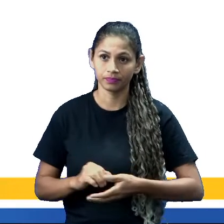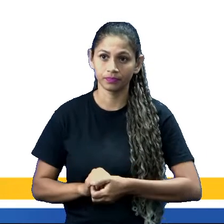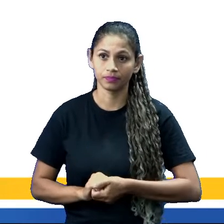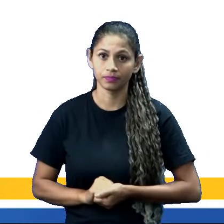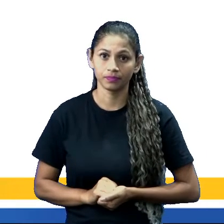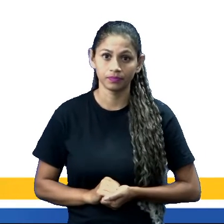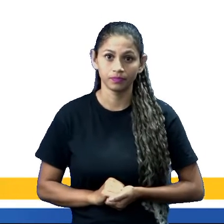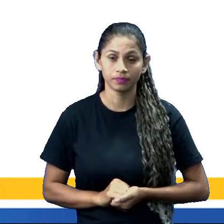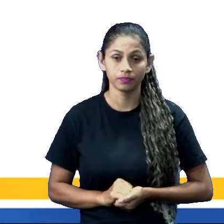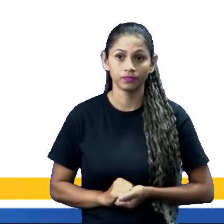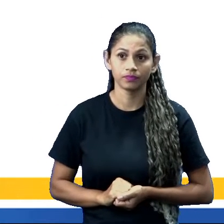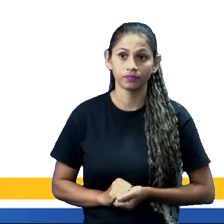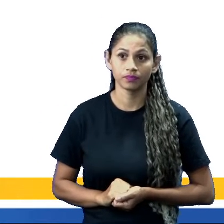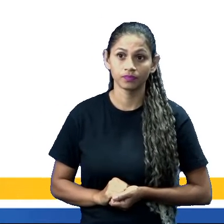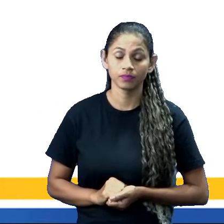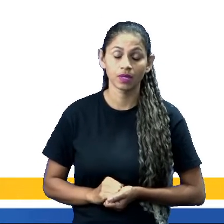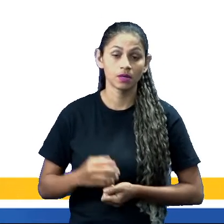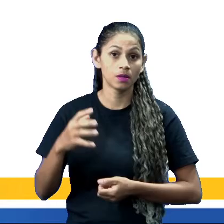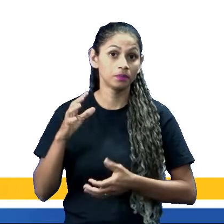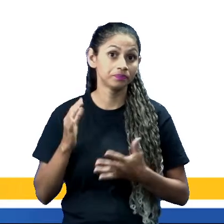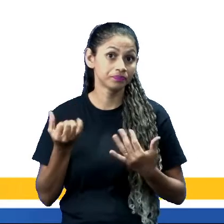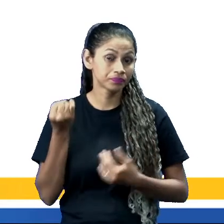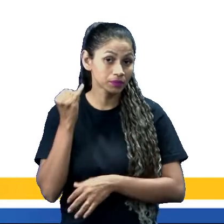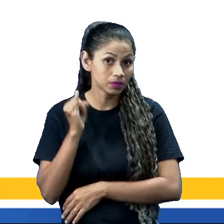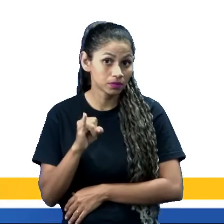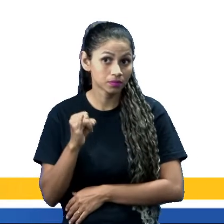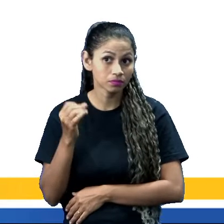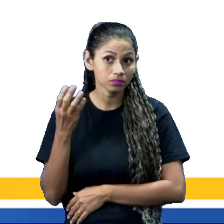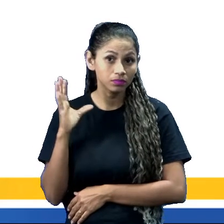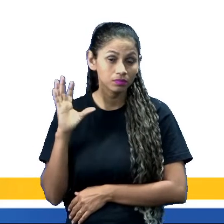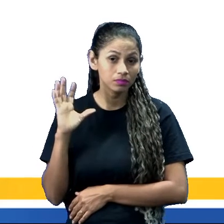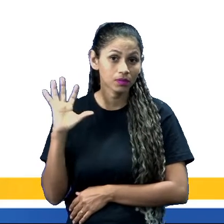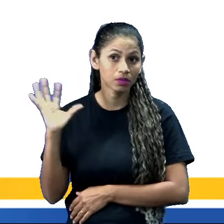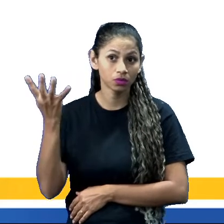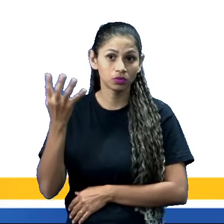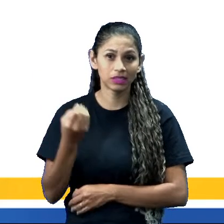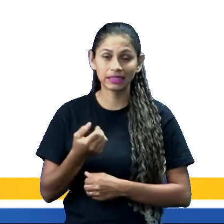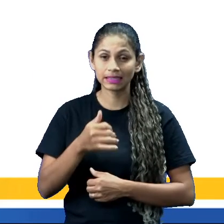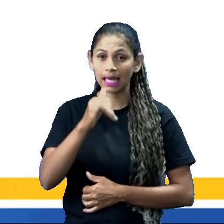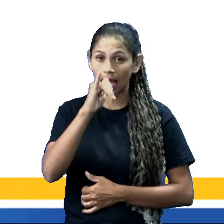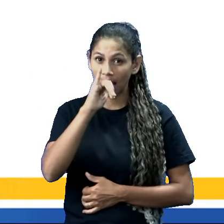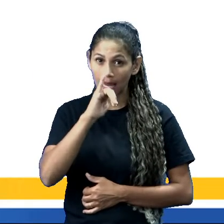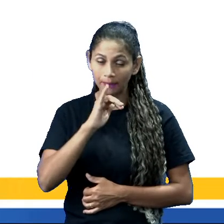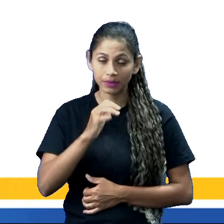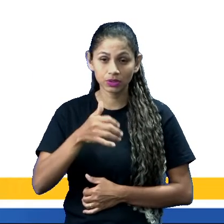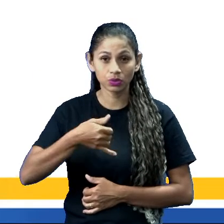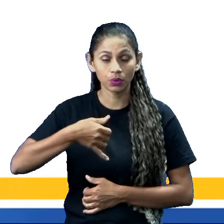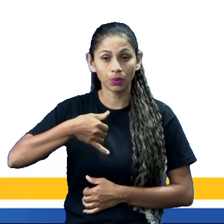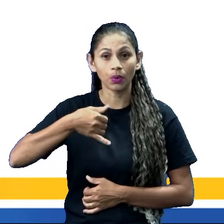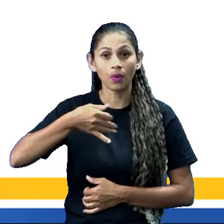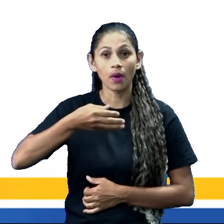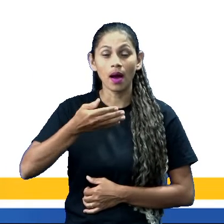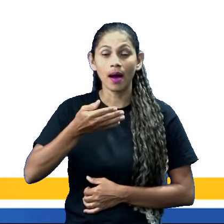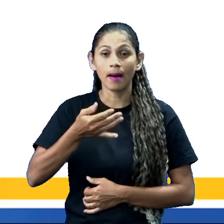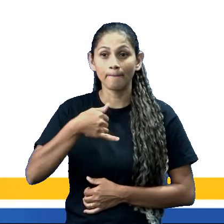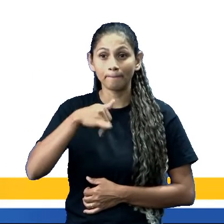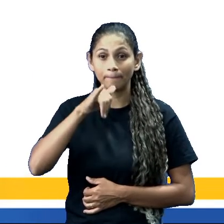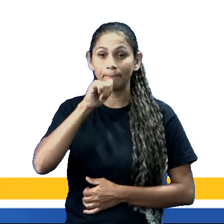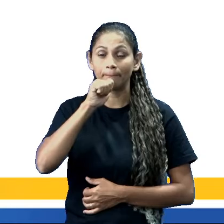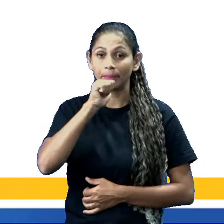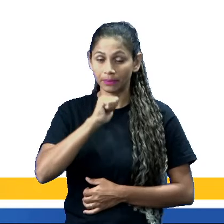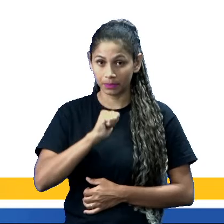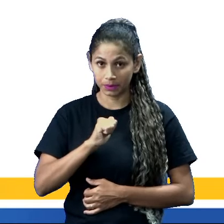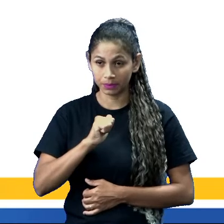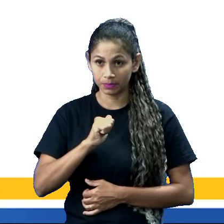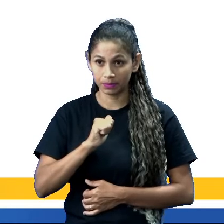emergência. E se acontecer a questão da ingestão, né, do produto químico, né, a gente tem que identificar qual foi